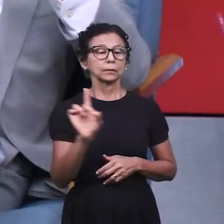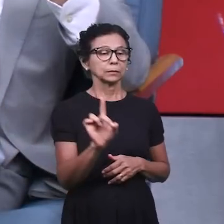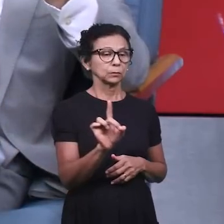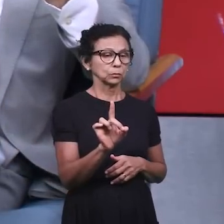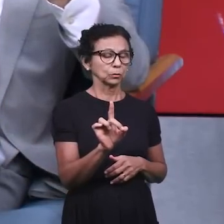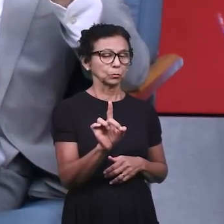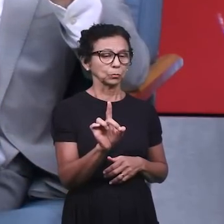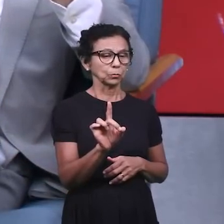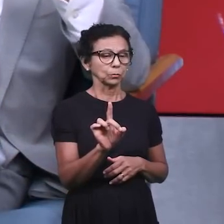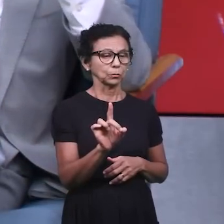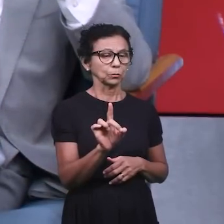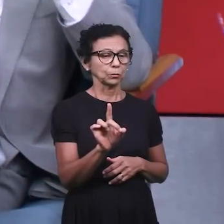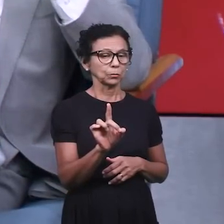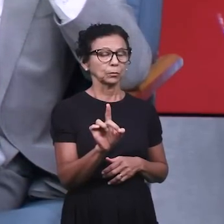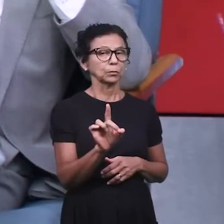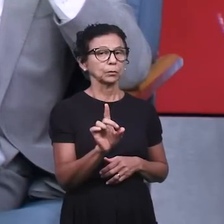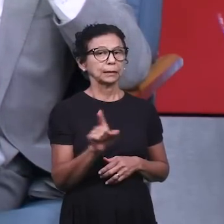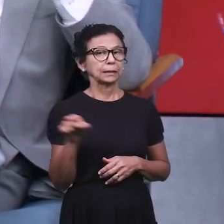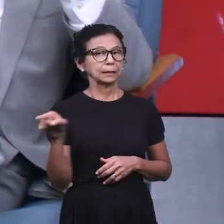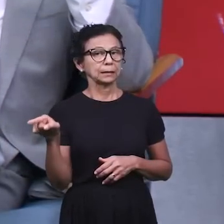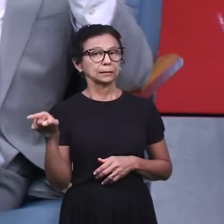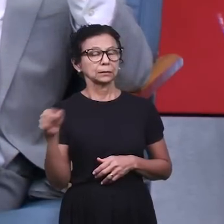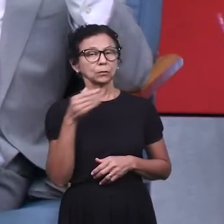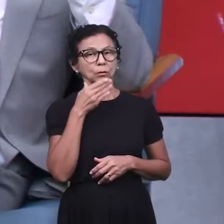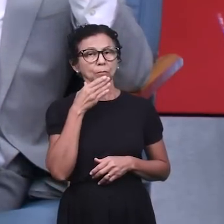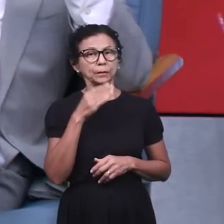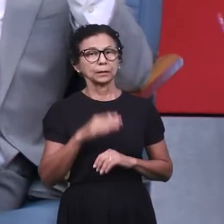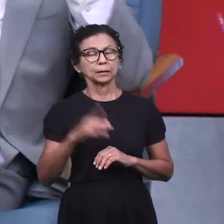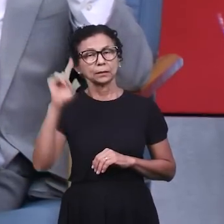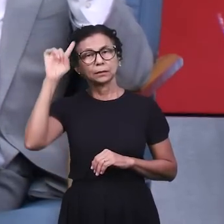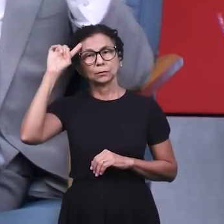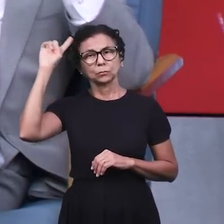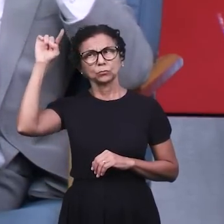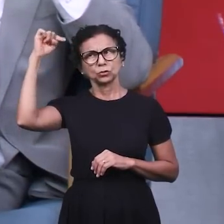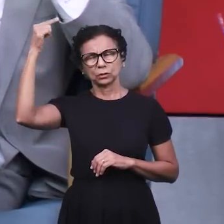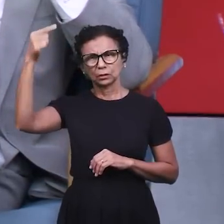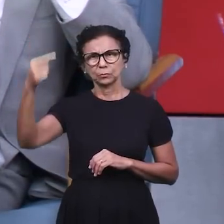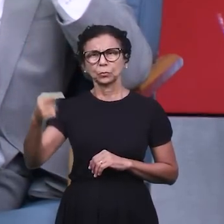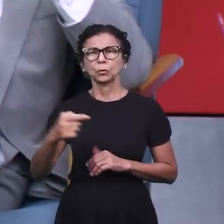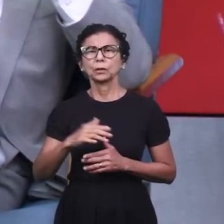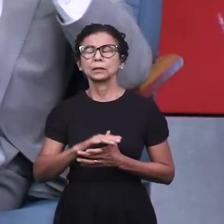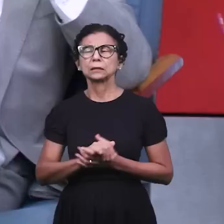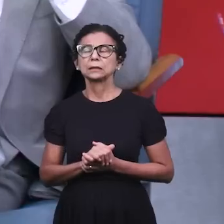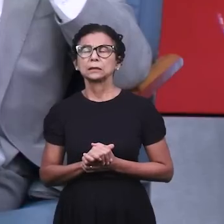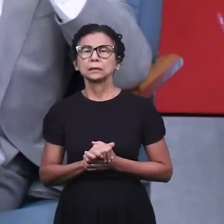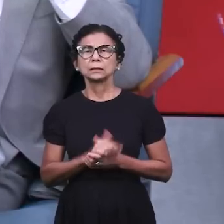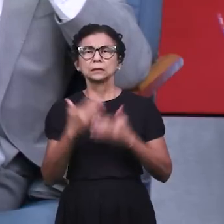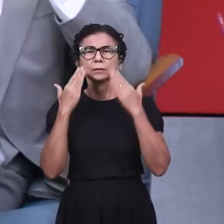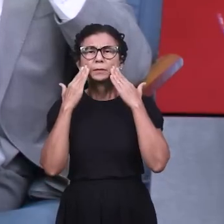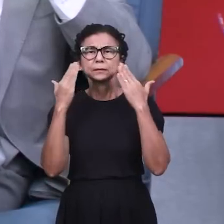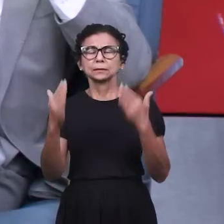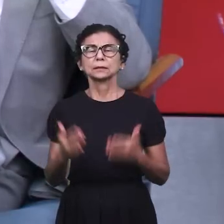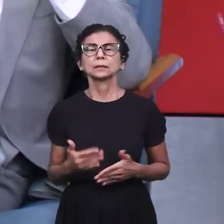uma audiência com o juiz, um problema dele, uma causa dele lá complicada.